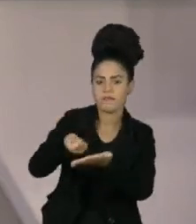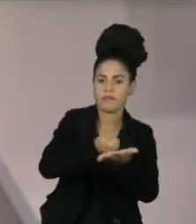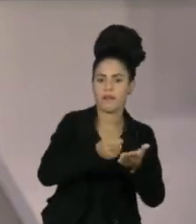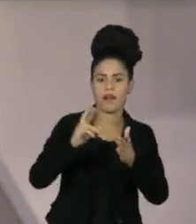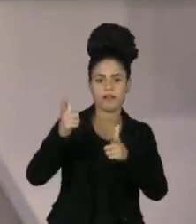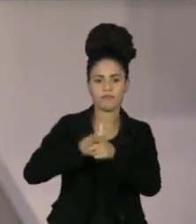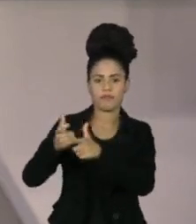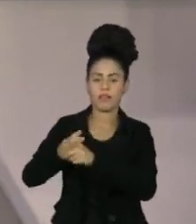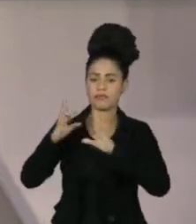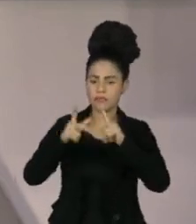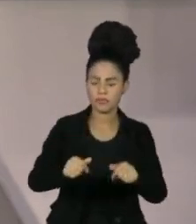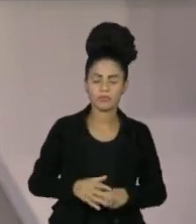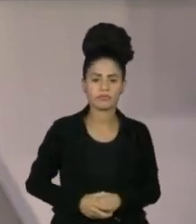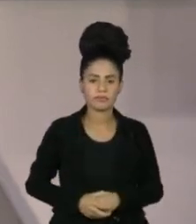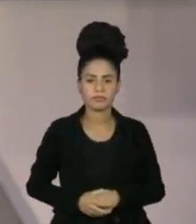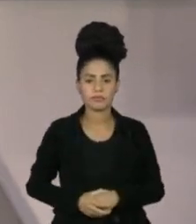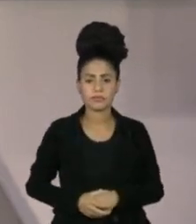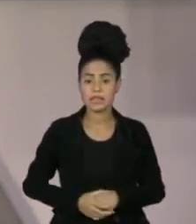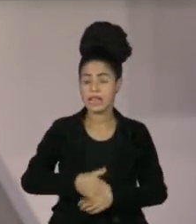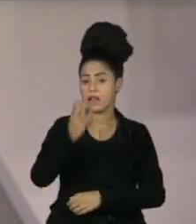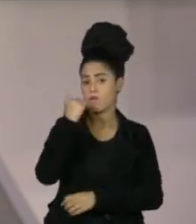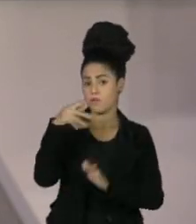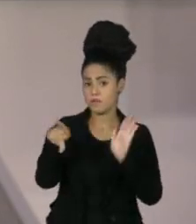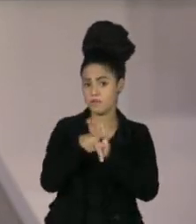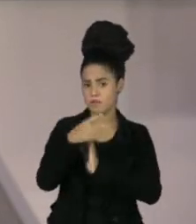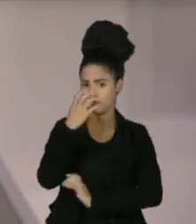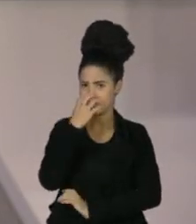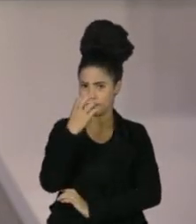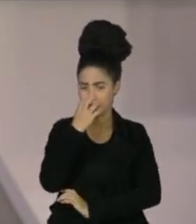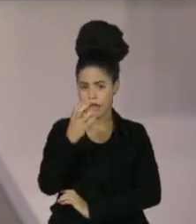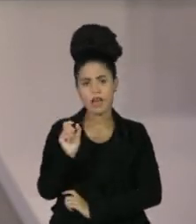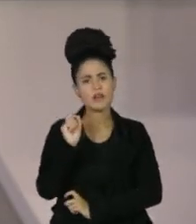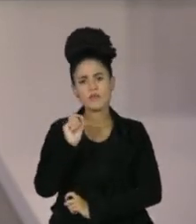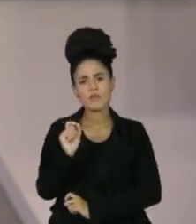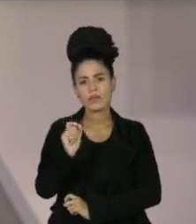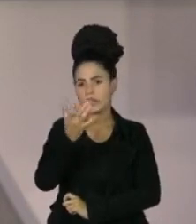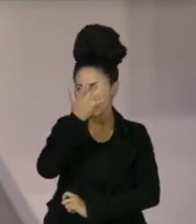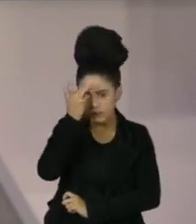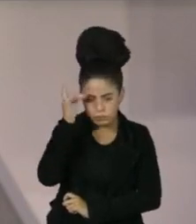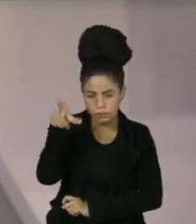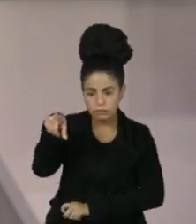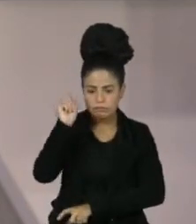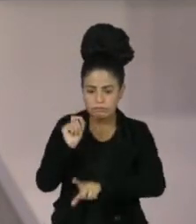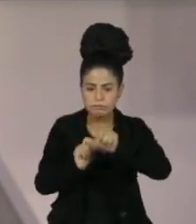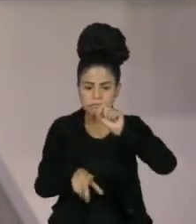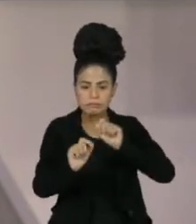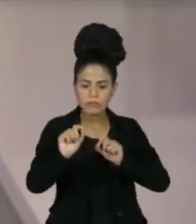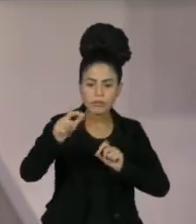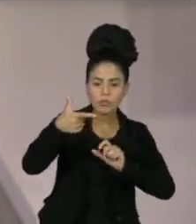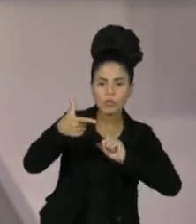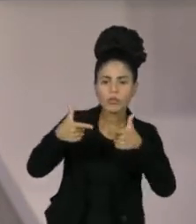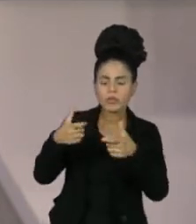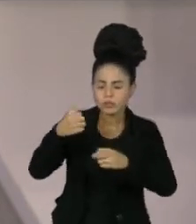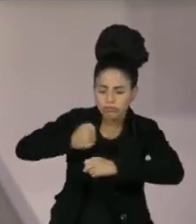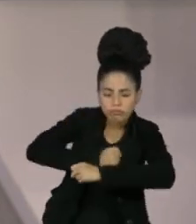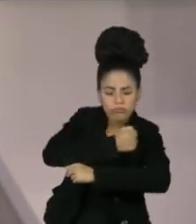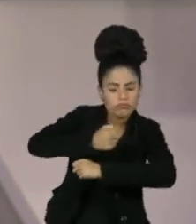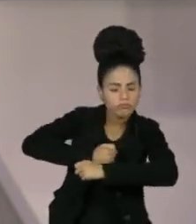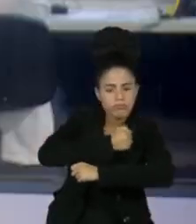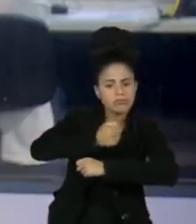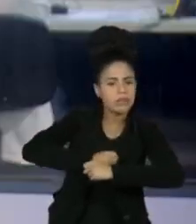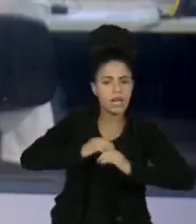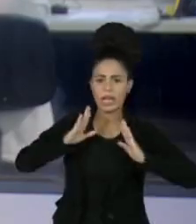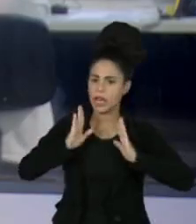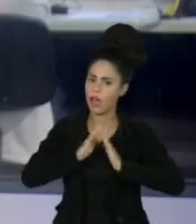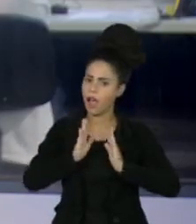Com o preço da ração para os animais domésticos nas alturas, os donos estão buscando alternativas como preparar a refeição dos bichos em